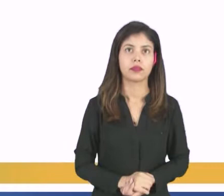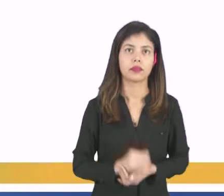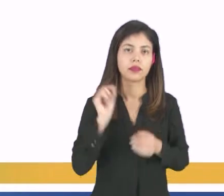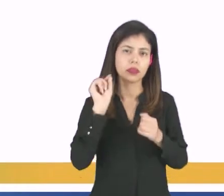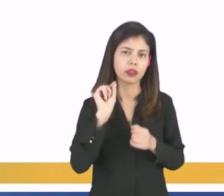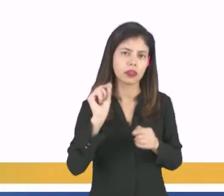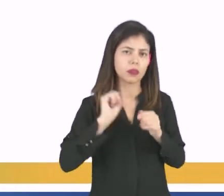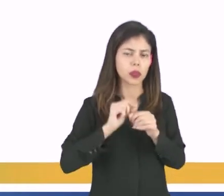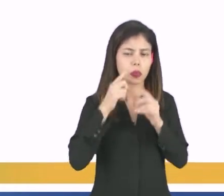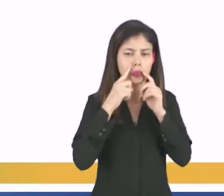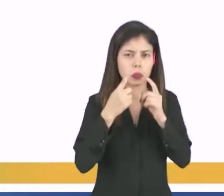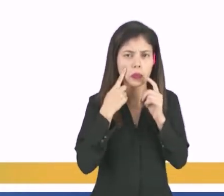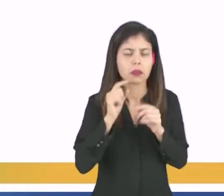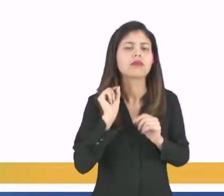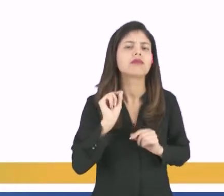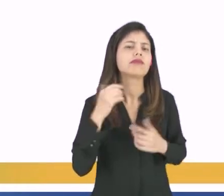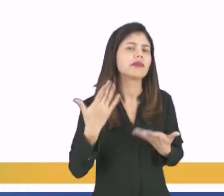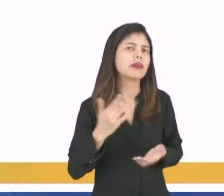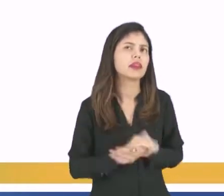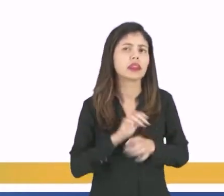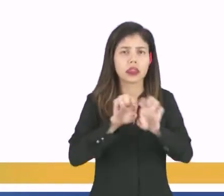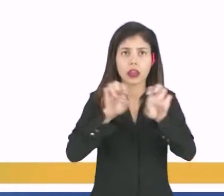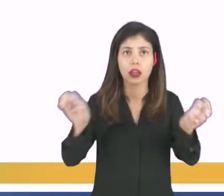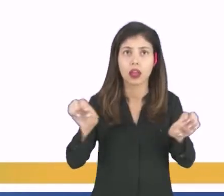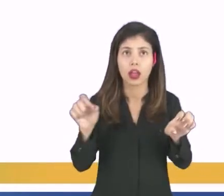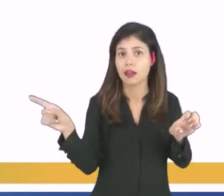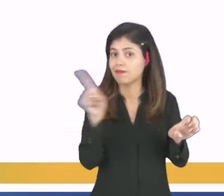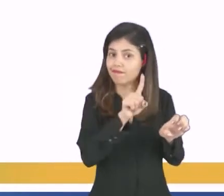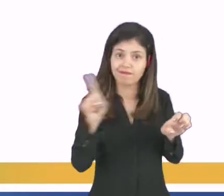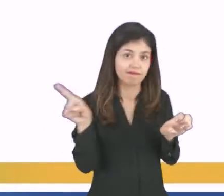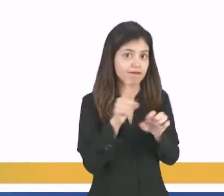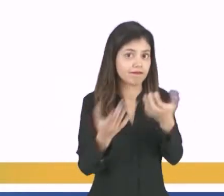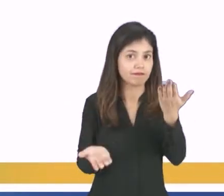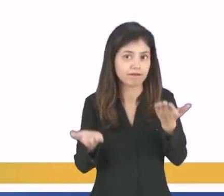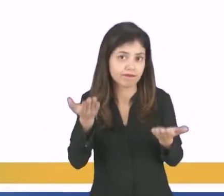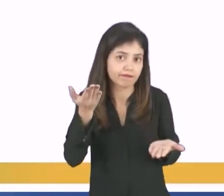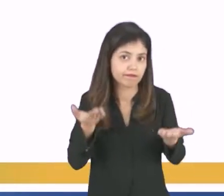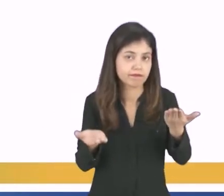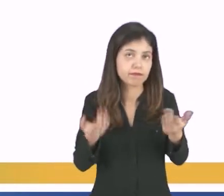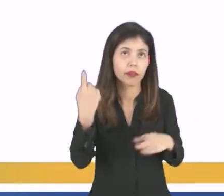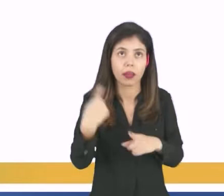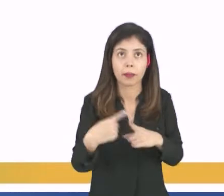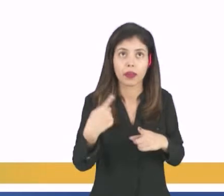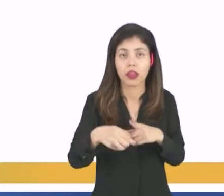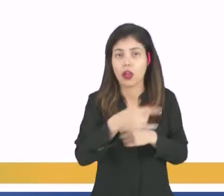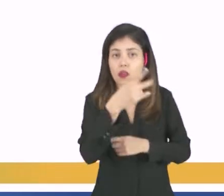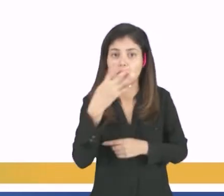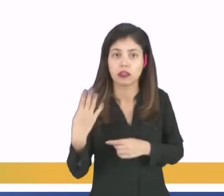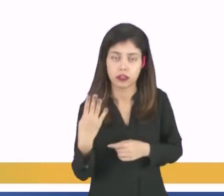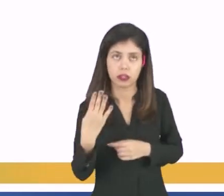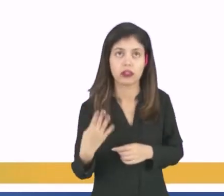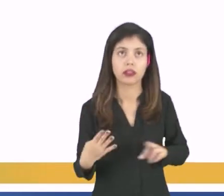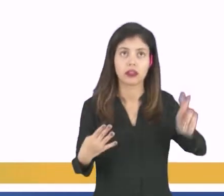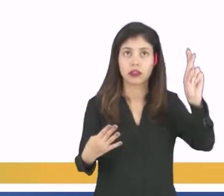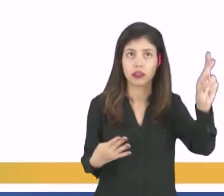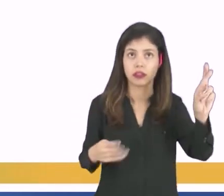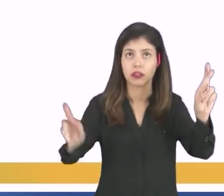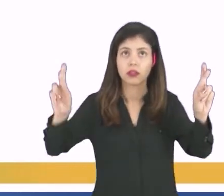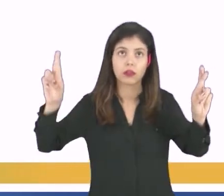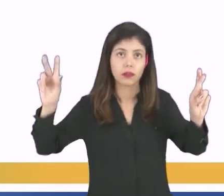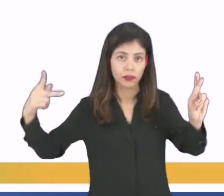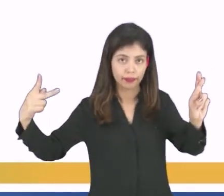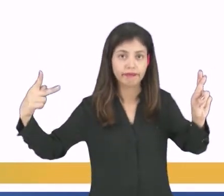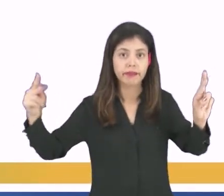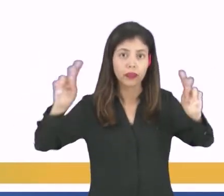Então, o que a gente pode observar aqui? Essa equação ela não está balanceada, porque a quantidade de átomos